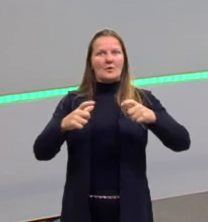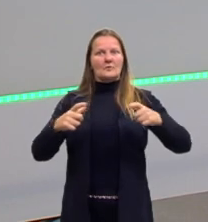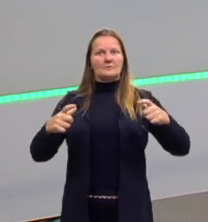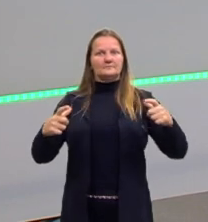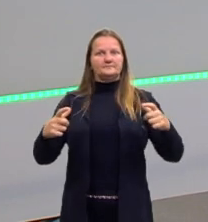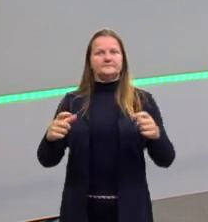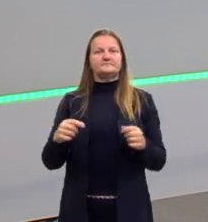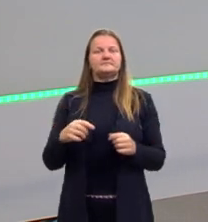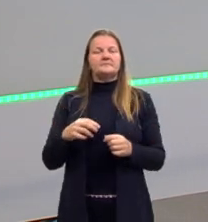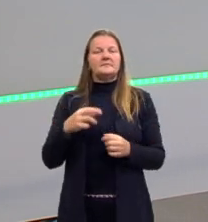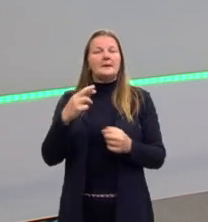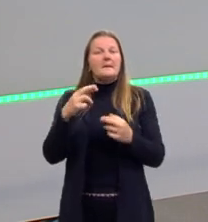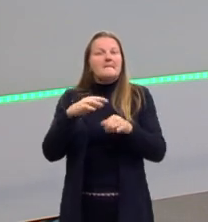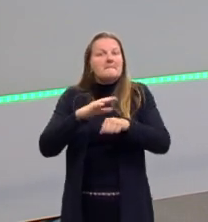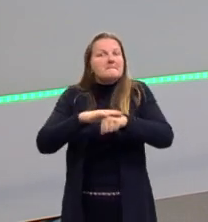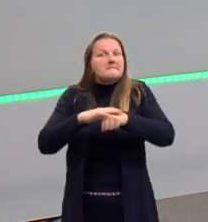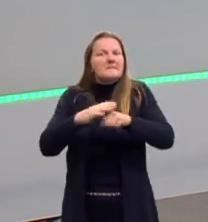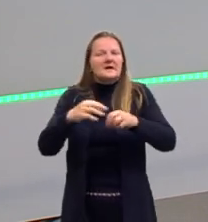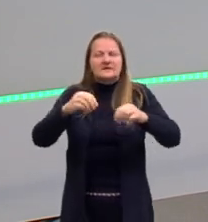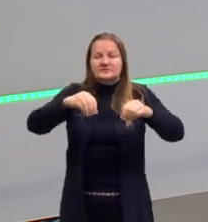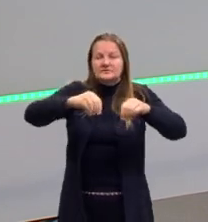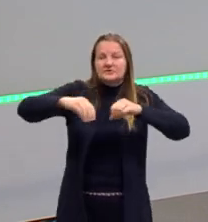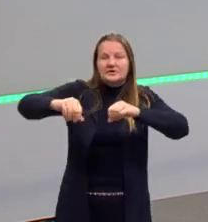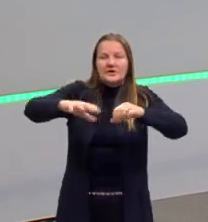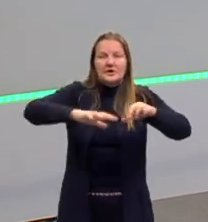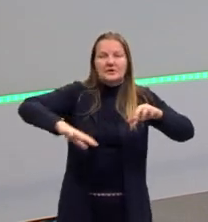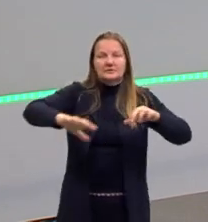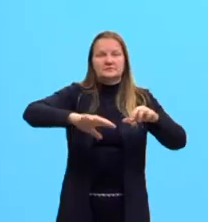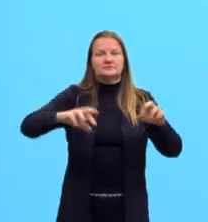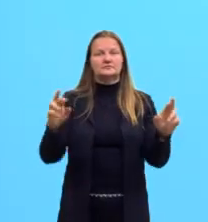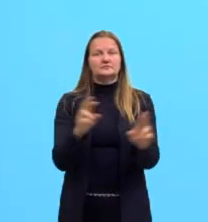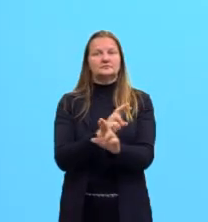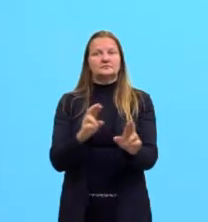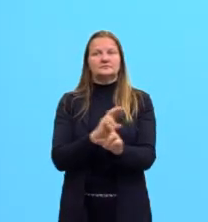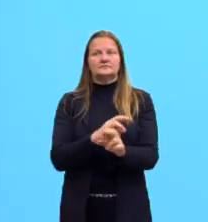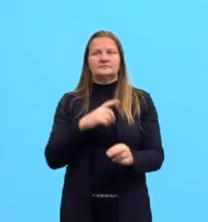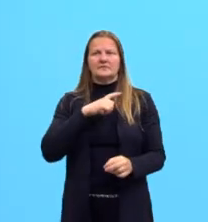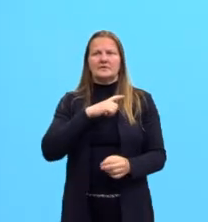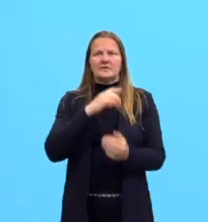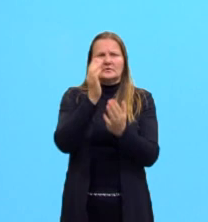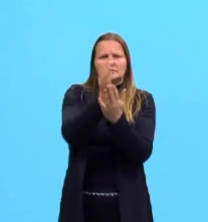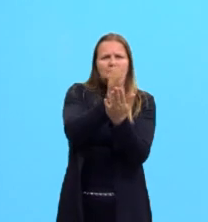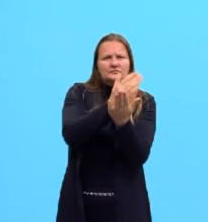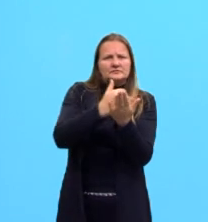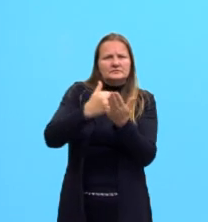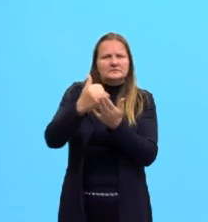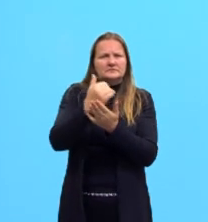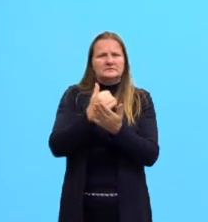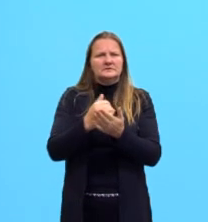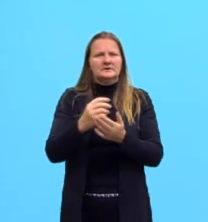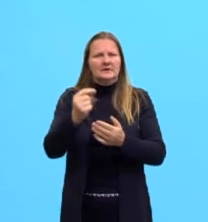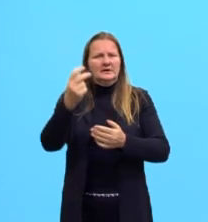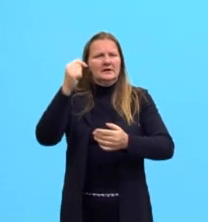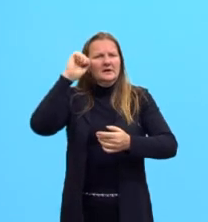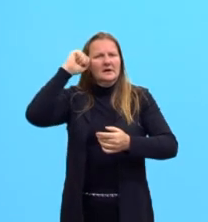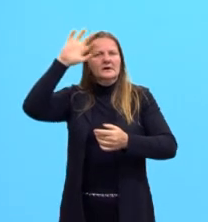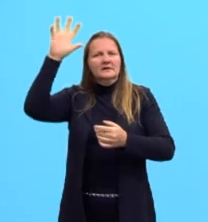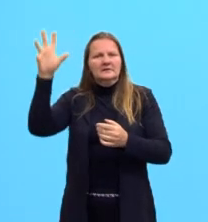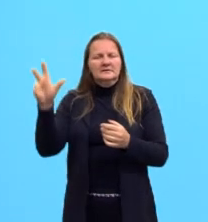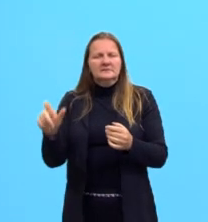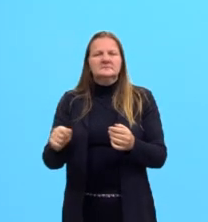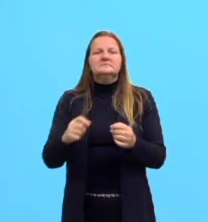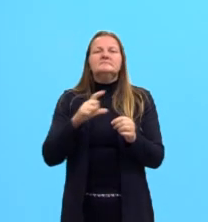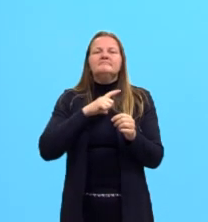tem muito mais é territórios né relacionados a isso e tivemos a divisão lá da África